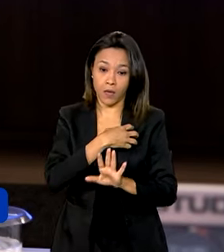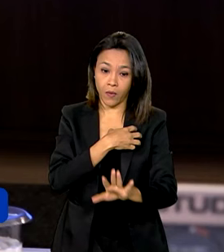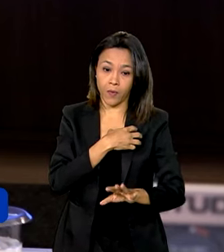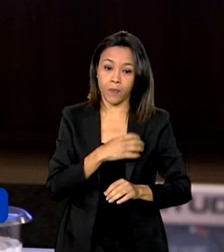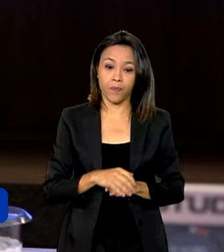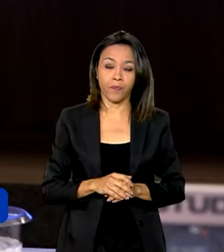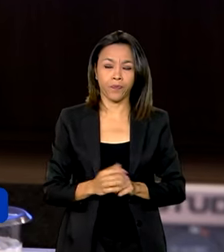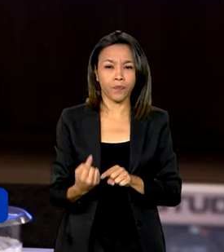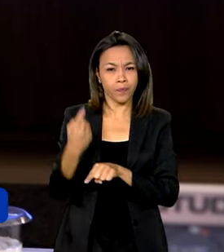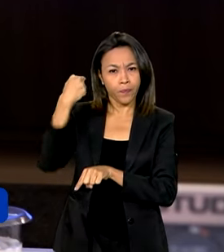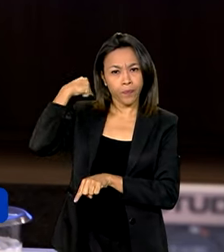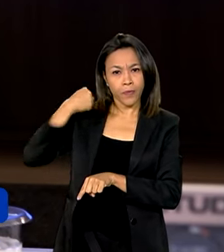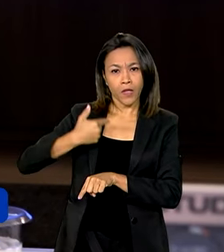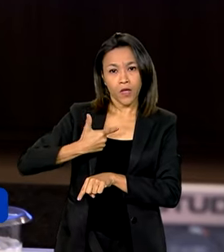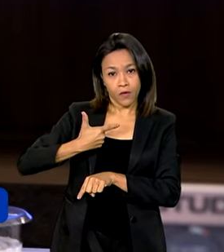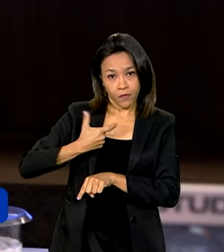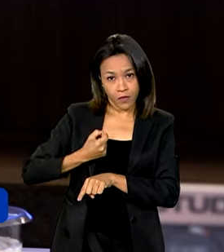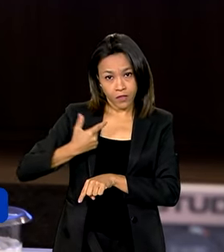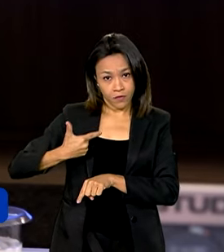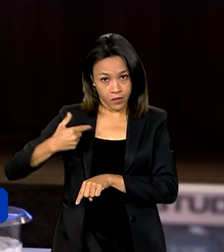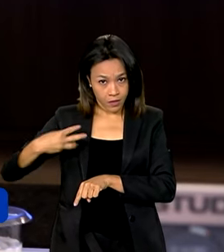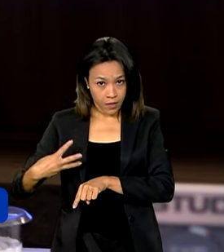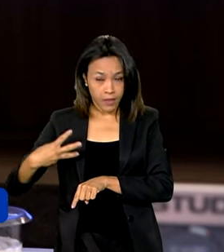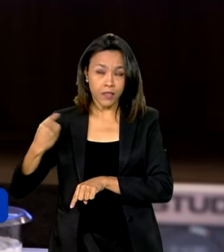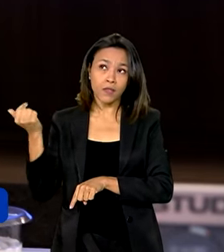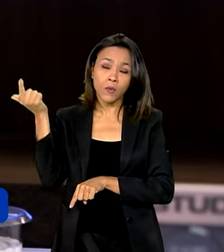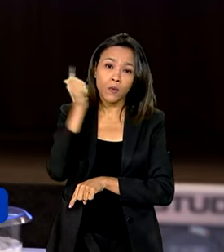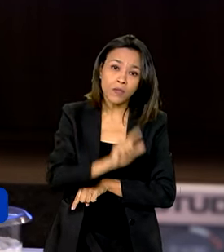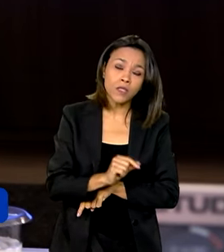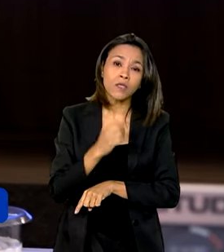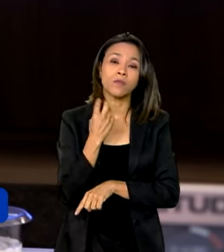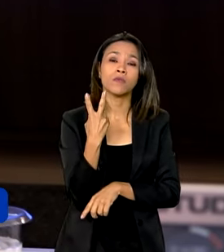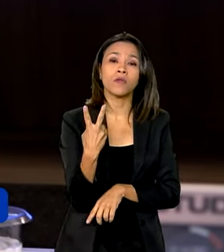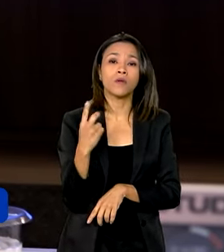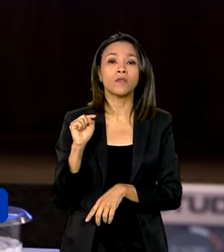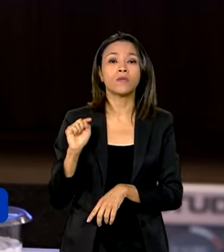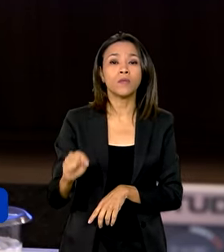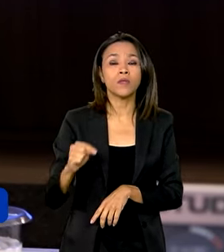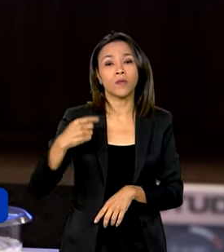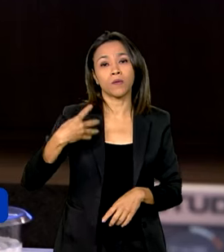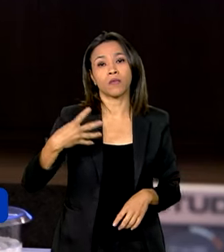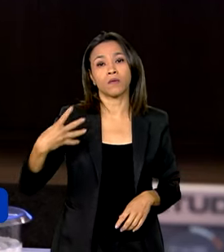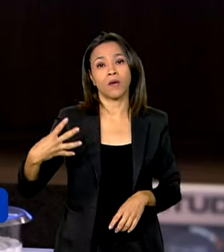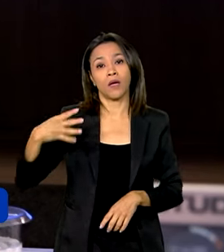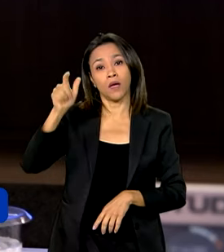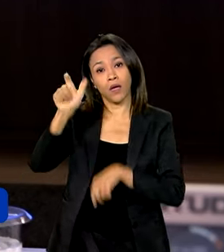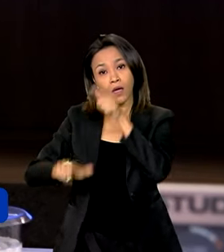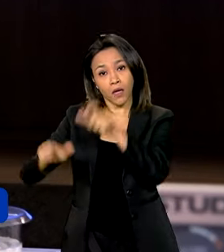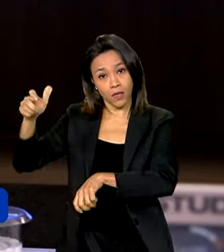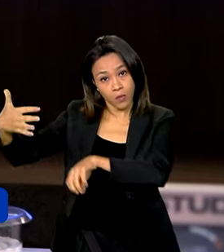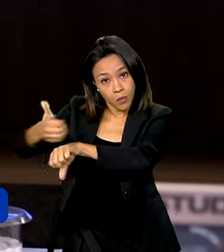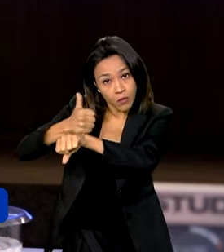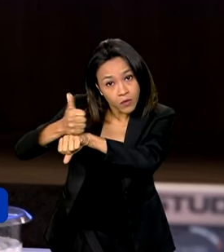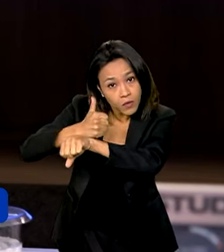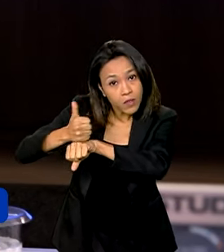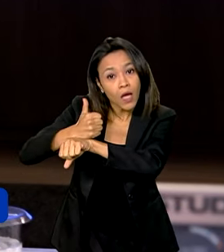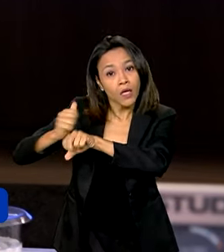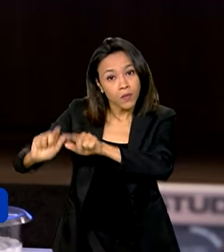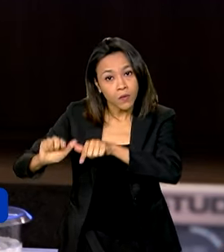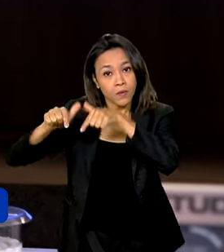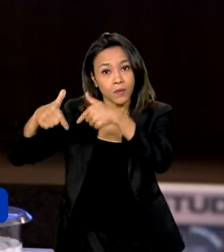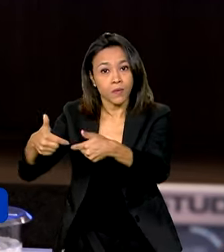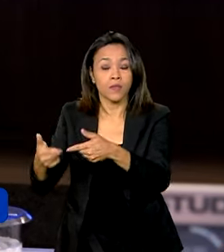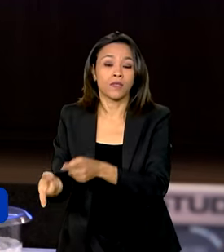em 2023 nós alcançamos 244 profissionais ativos e